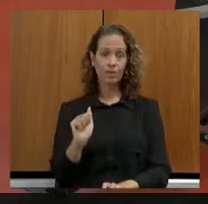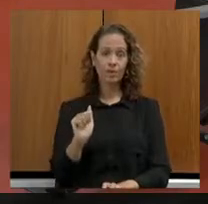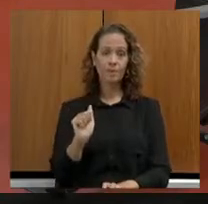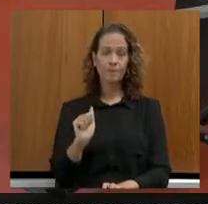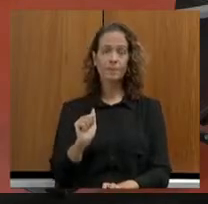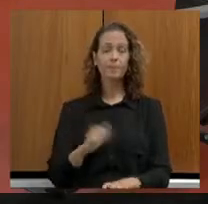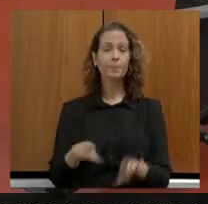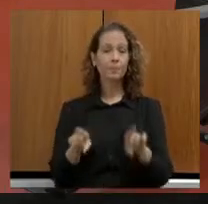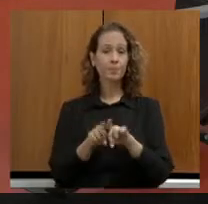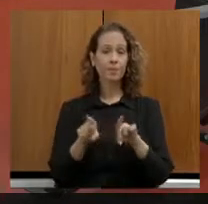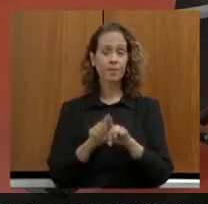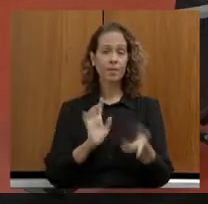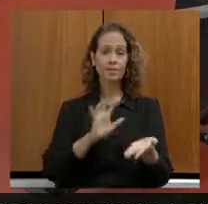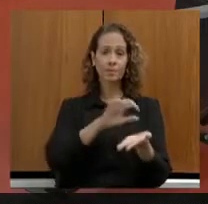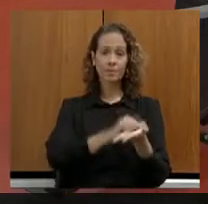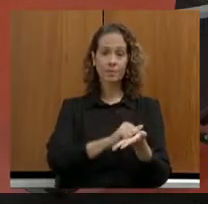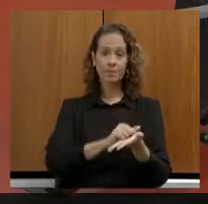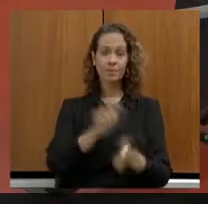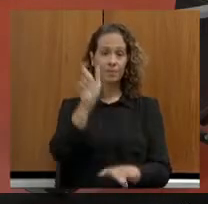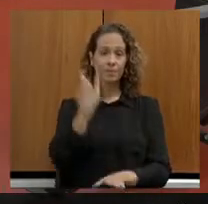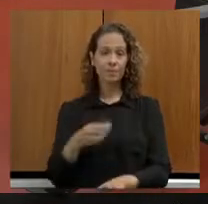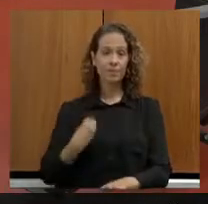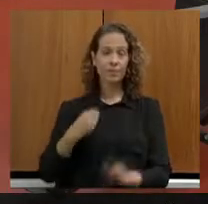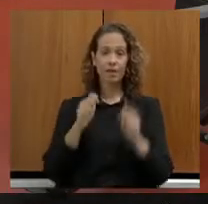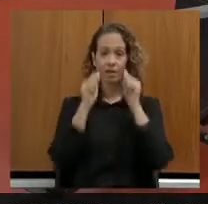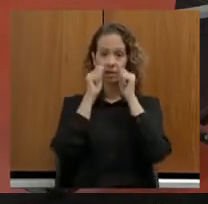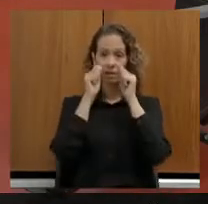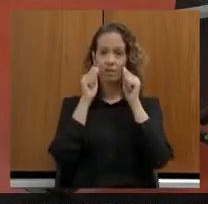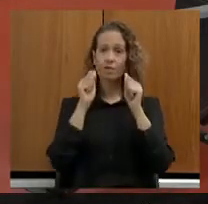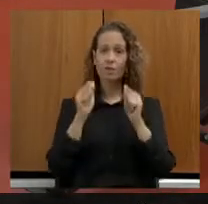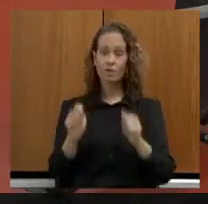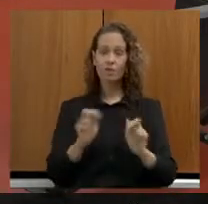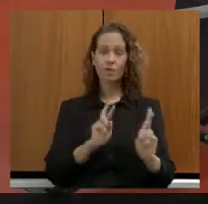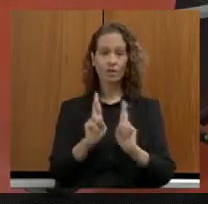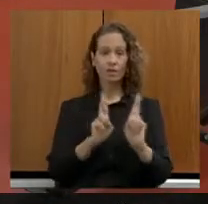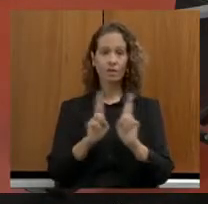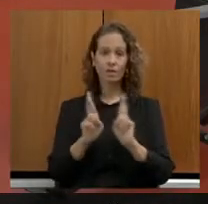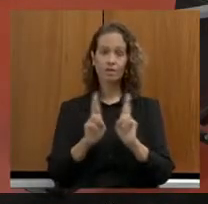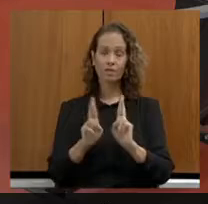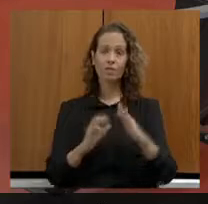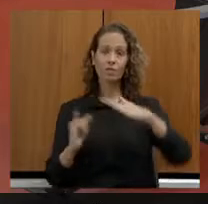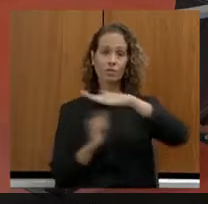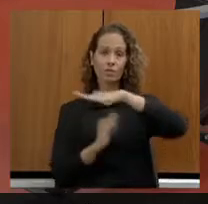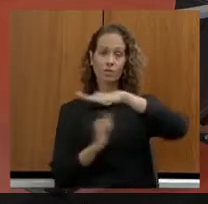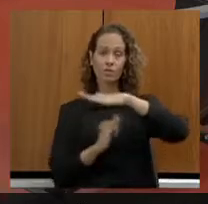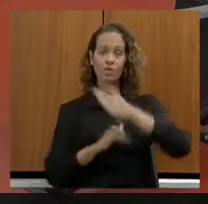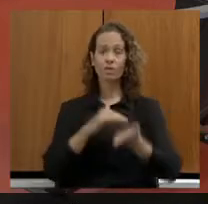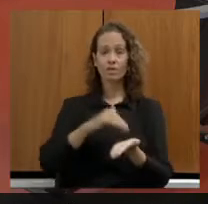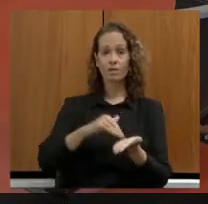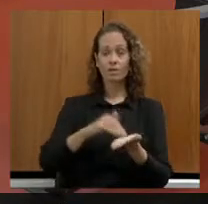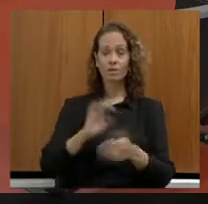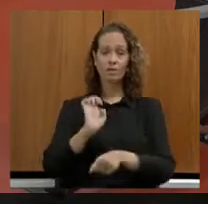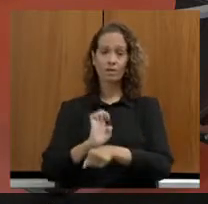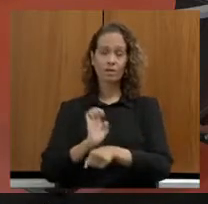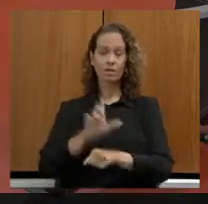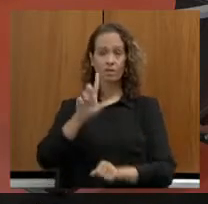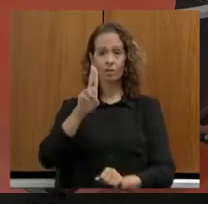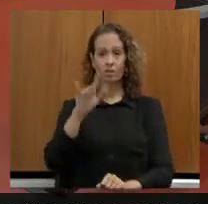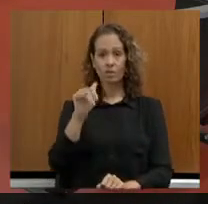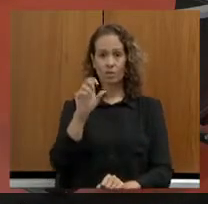e também registramos a presença do assessor de relações institucionais da Secretaria de Estado de Educação Lucas Figueiredo